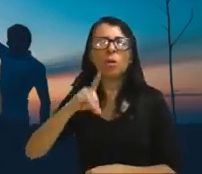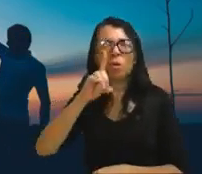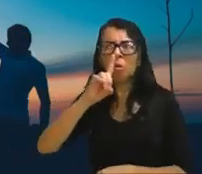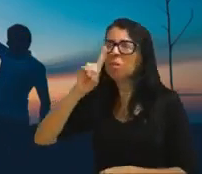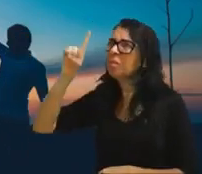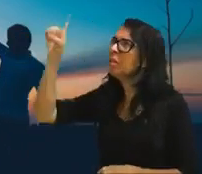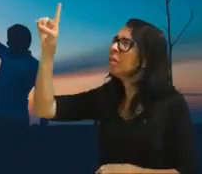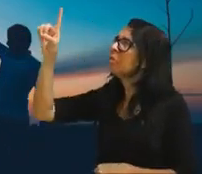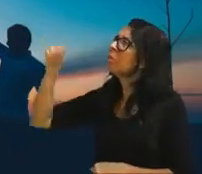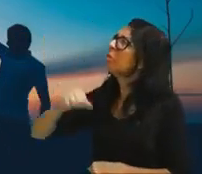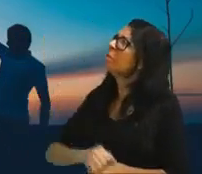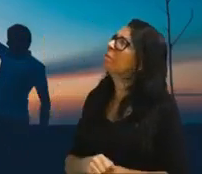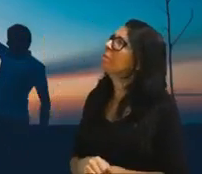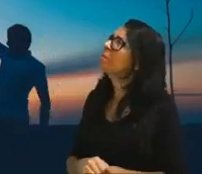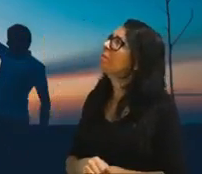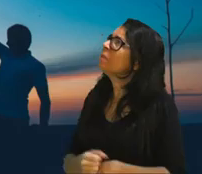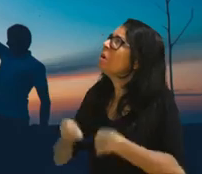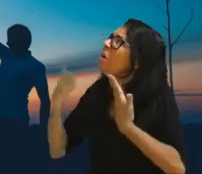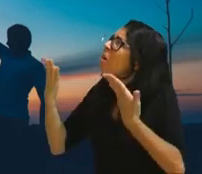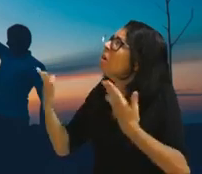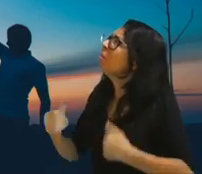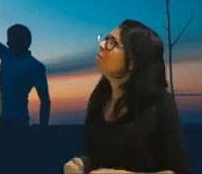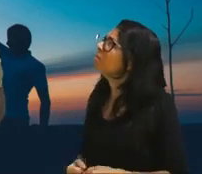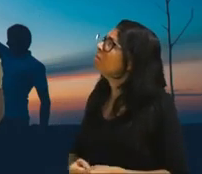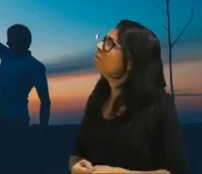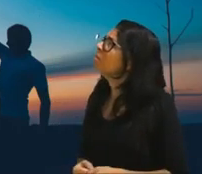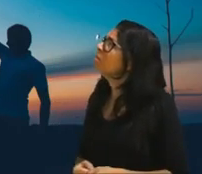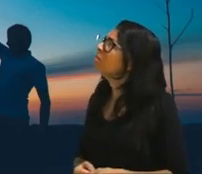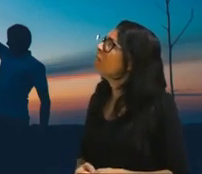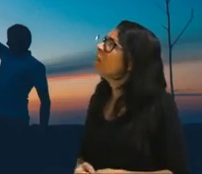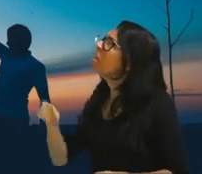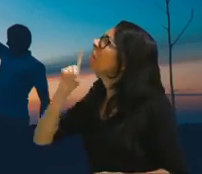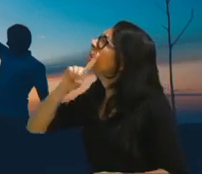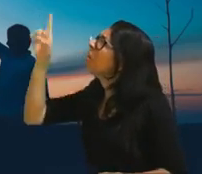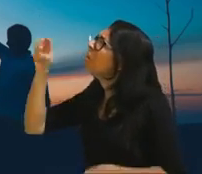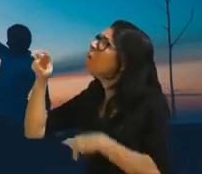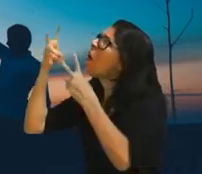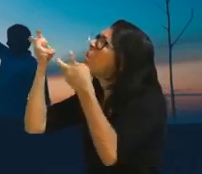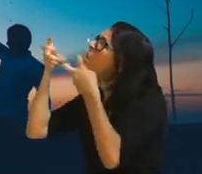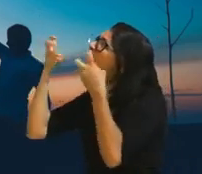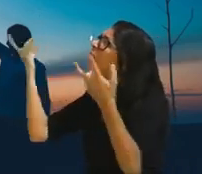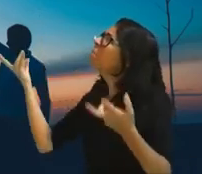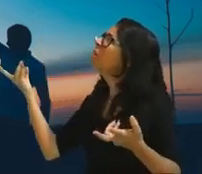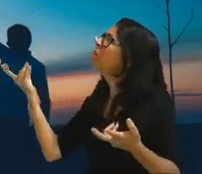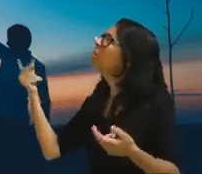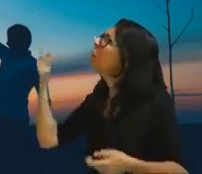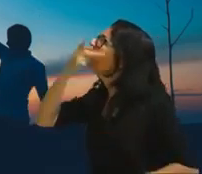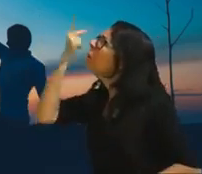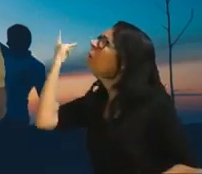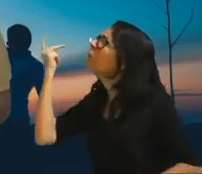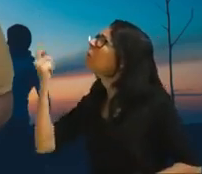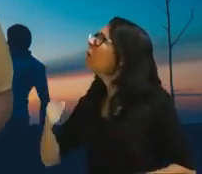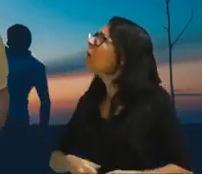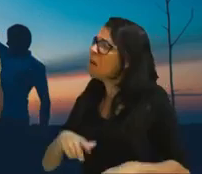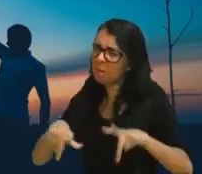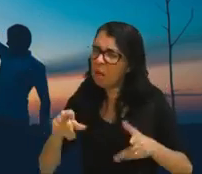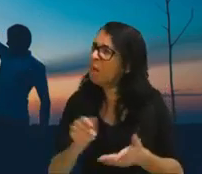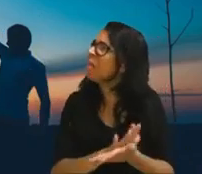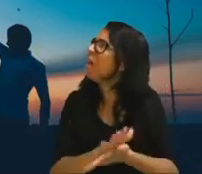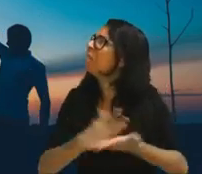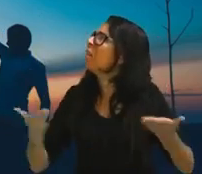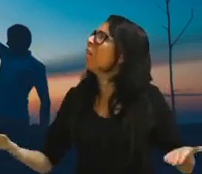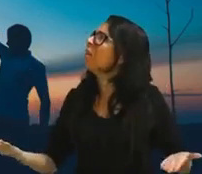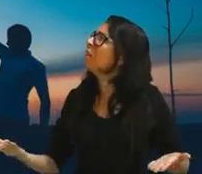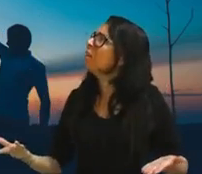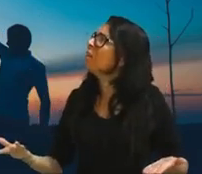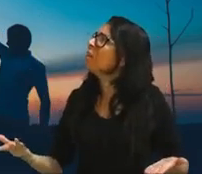vendo que as pessoas que eu amo estão partindo? Deus, o Senhor não está vendo que o desemprego está assolando? Não, olha